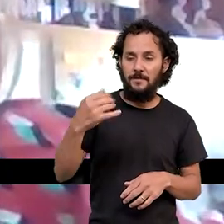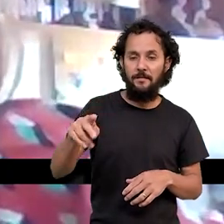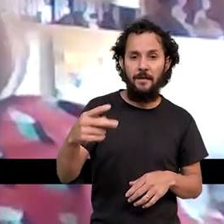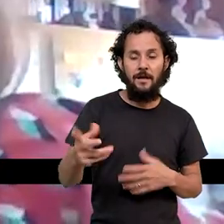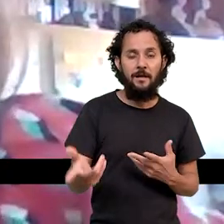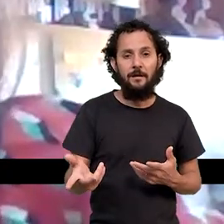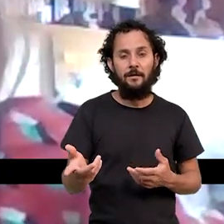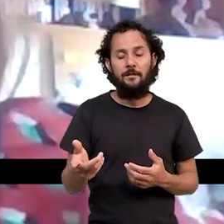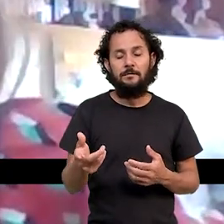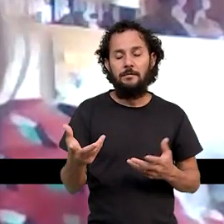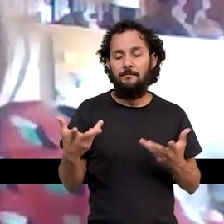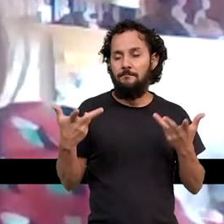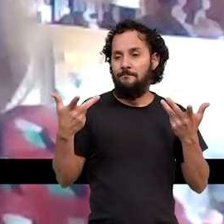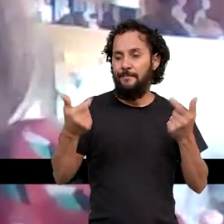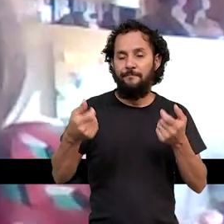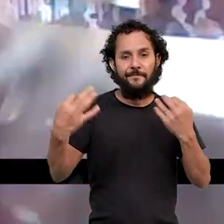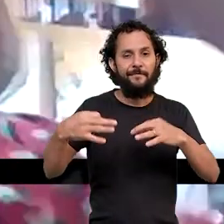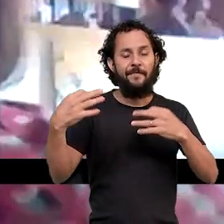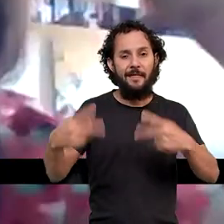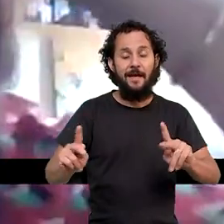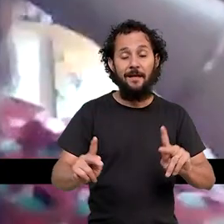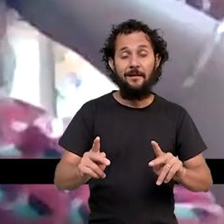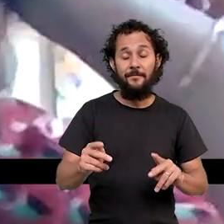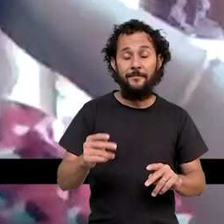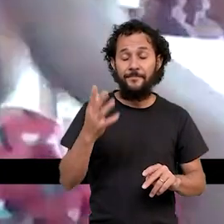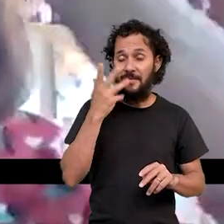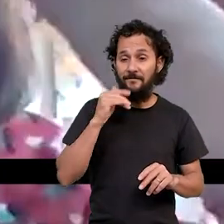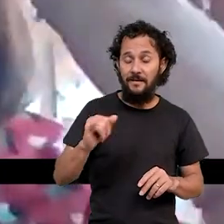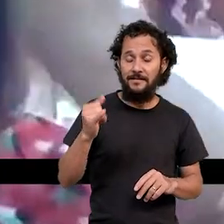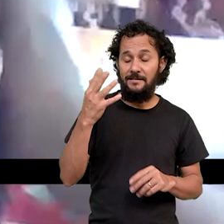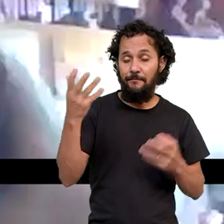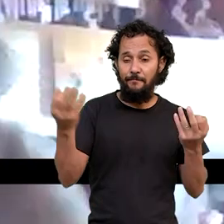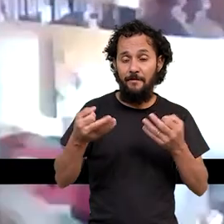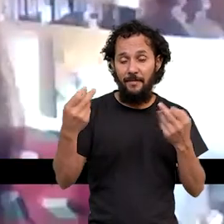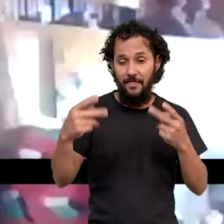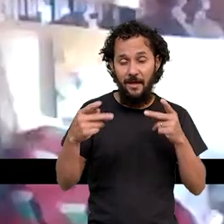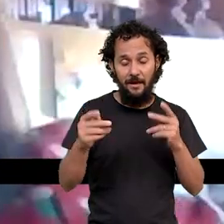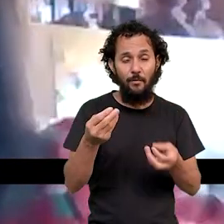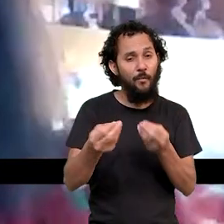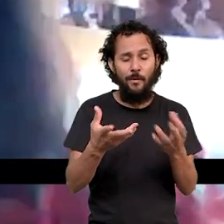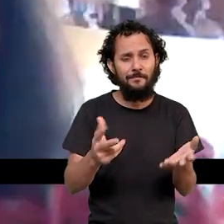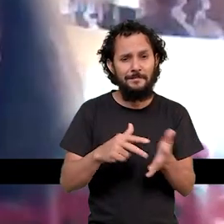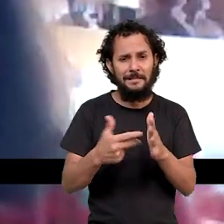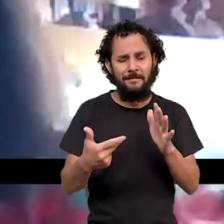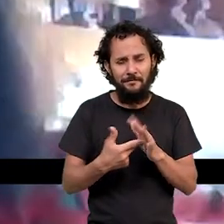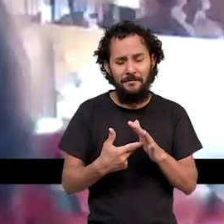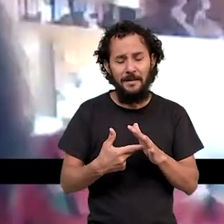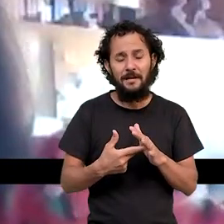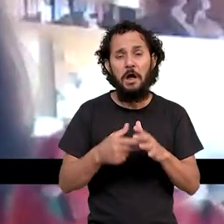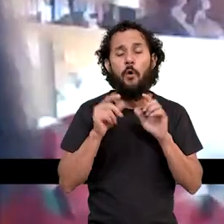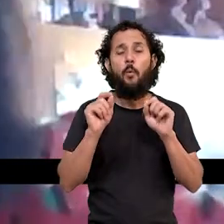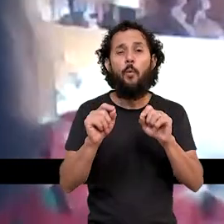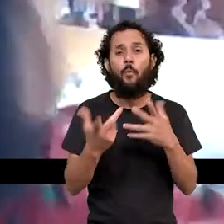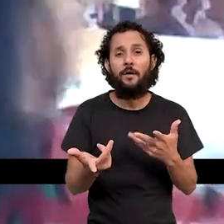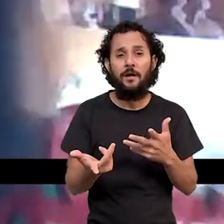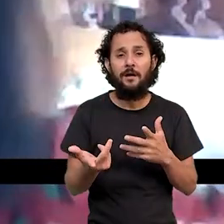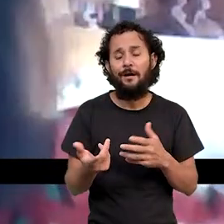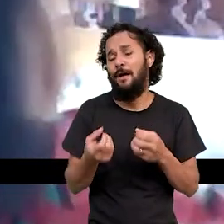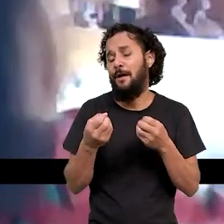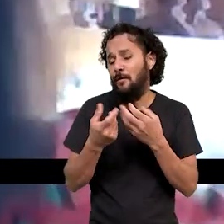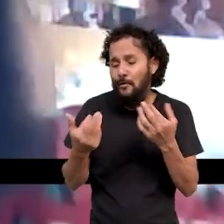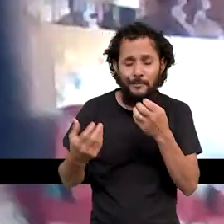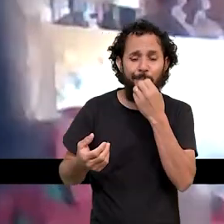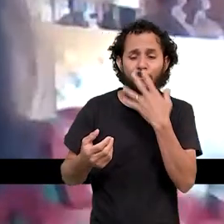infância plena. E viver uma infância plena hoje não significa mais, que